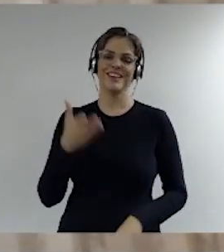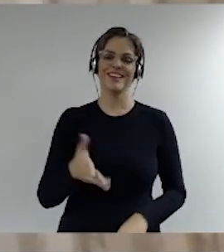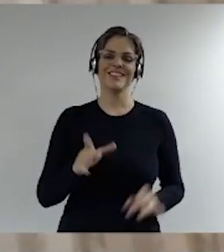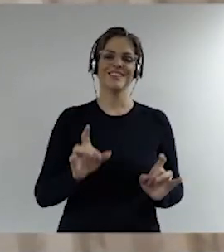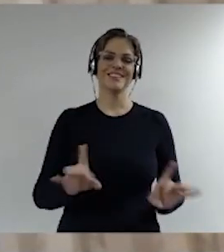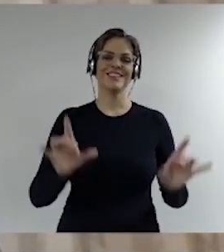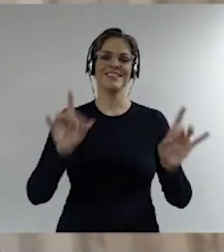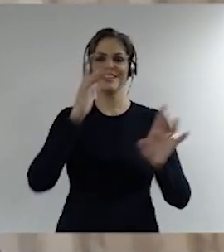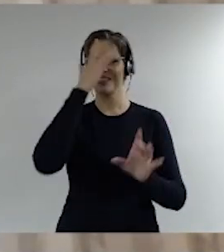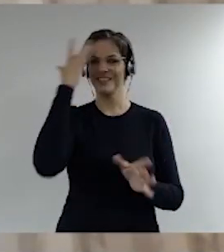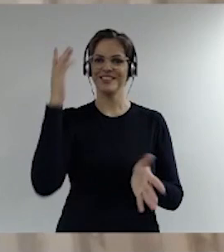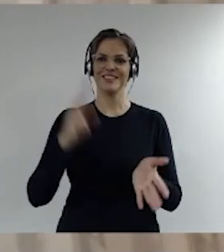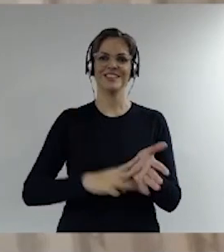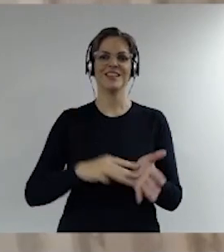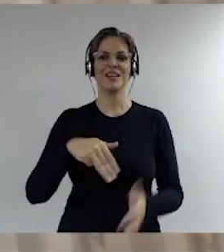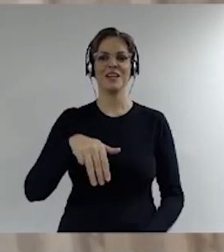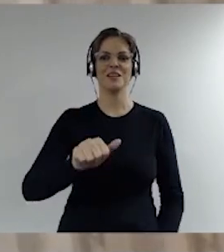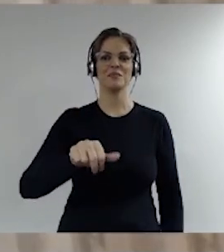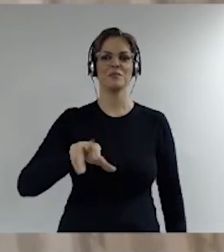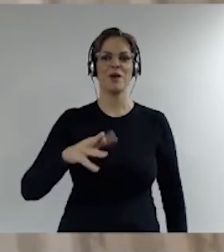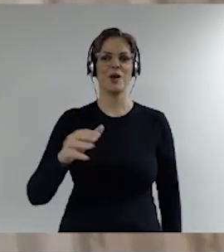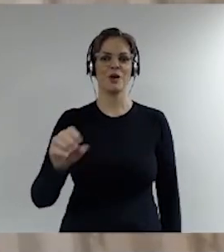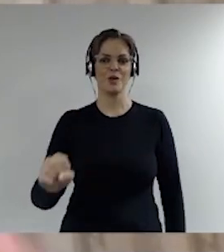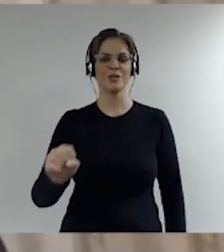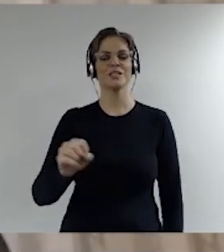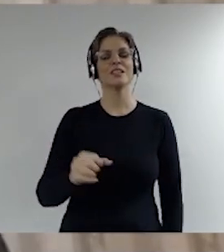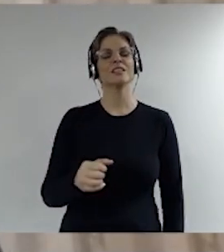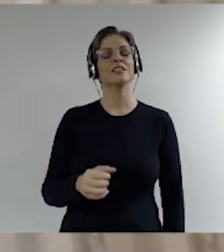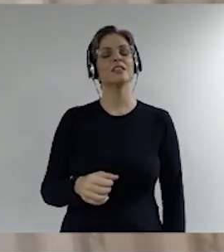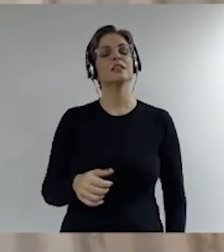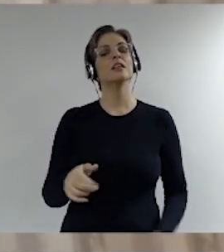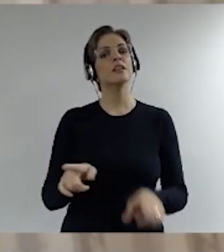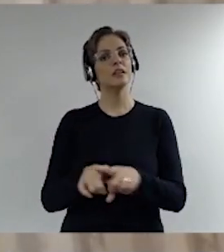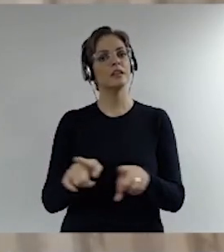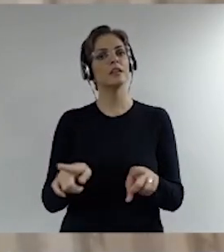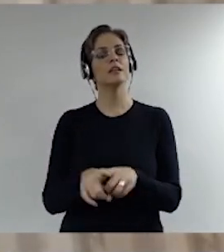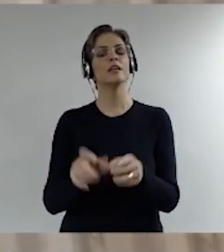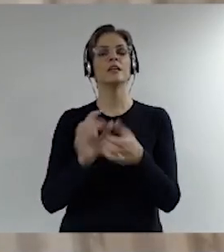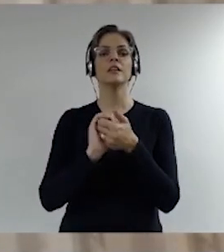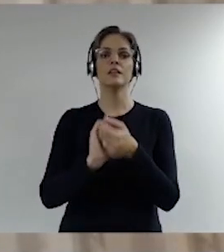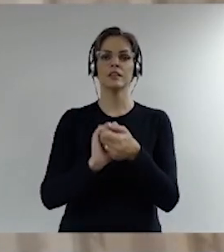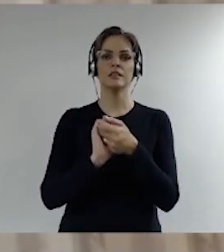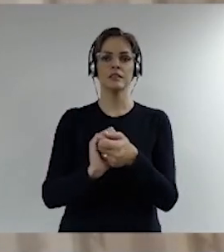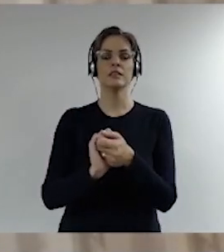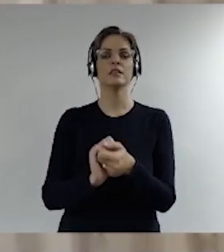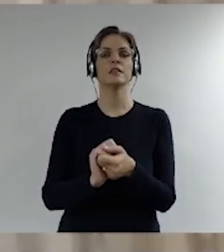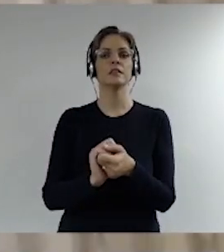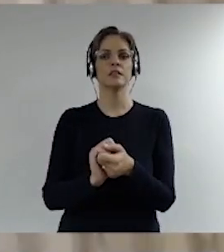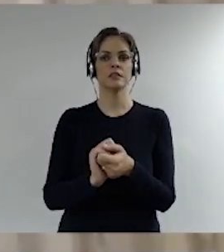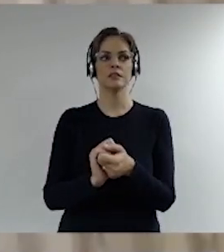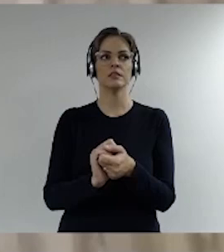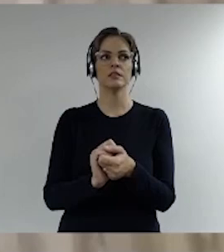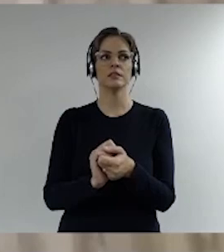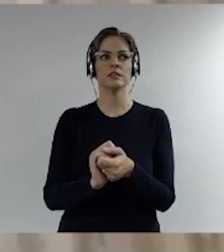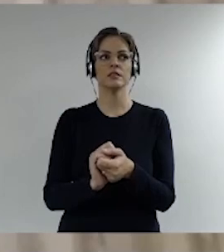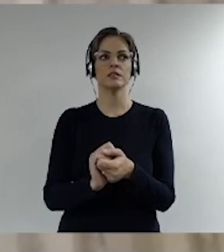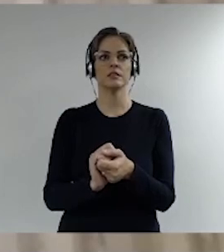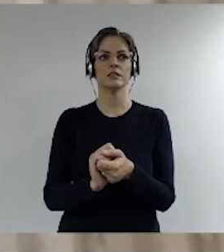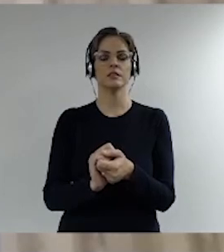honorário magnífico, Marcos Vinícius Furtado Coelho, e gostaria também de saudar e cumprimentar o nosso